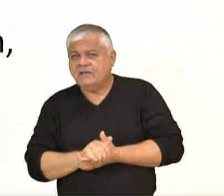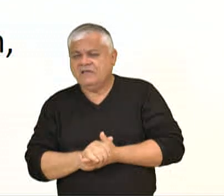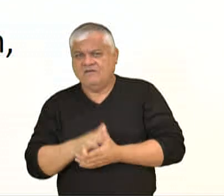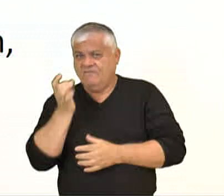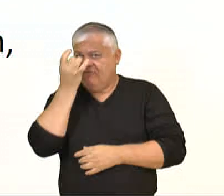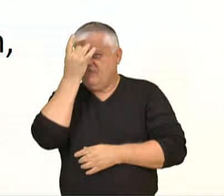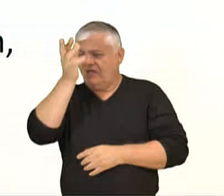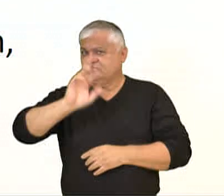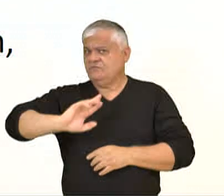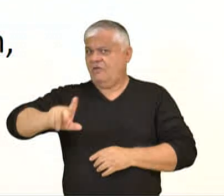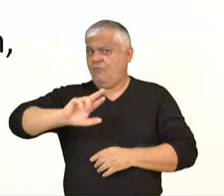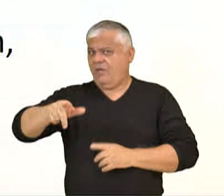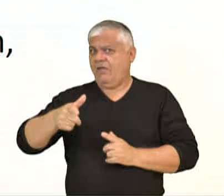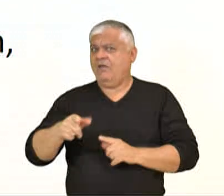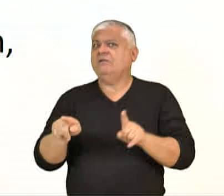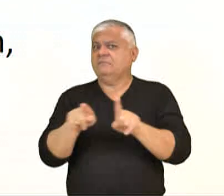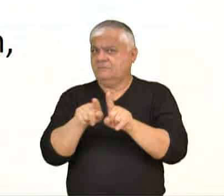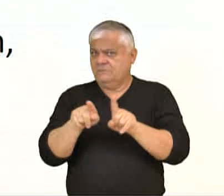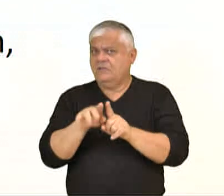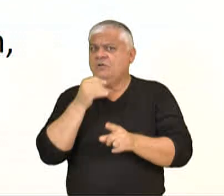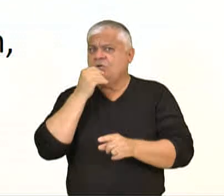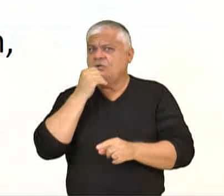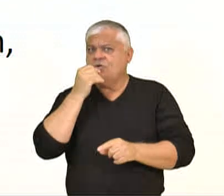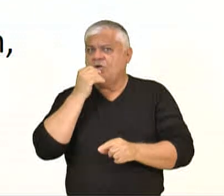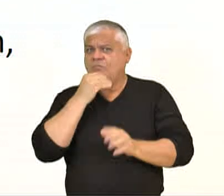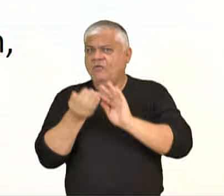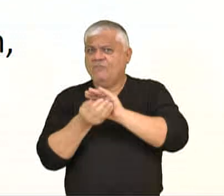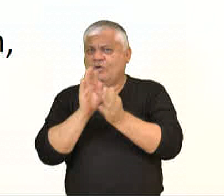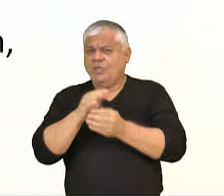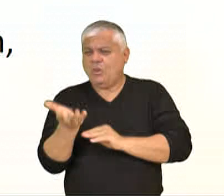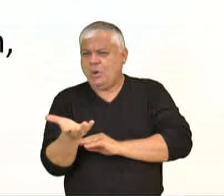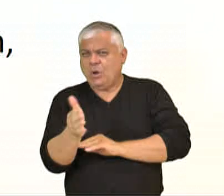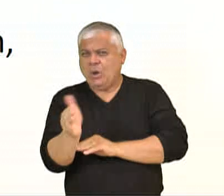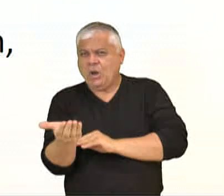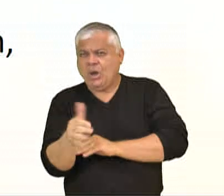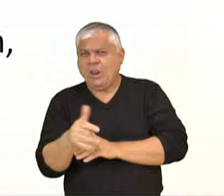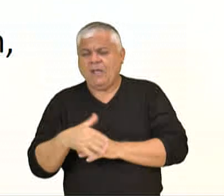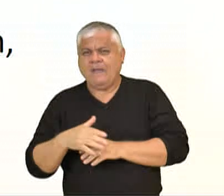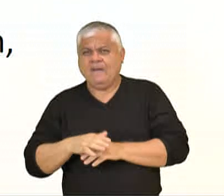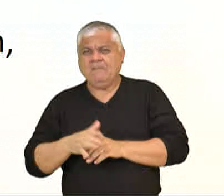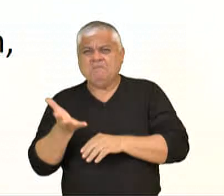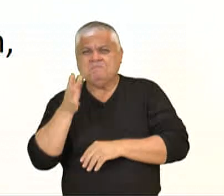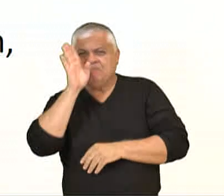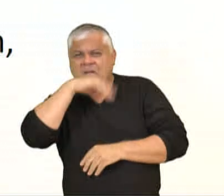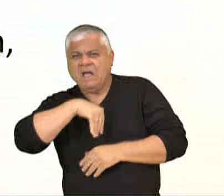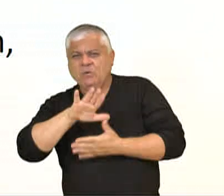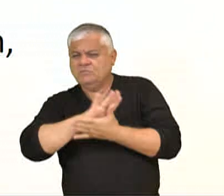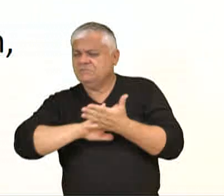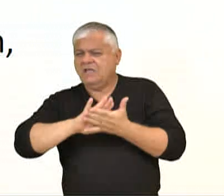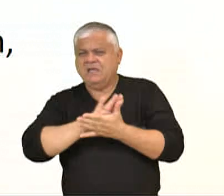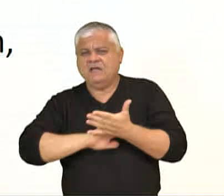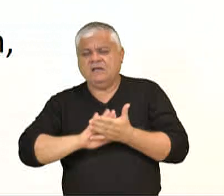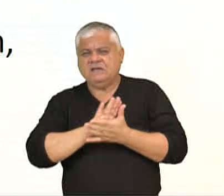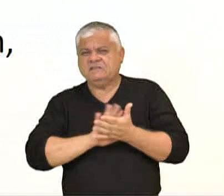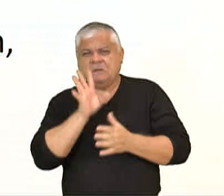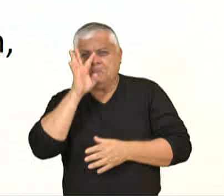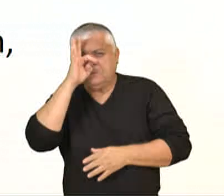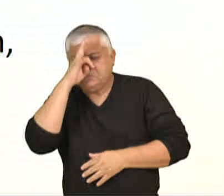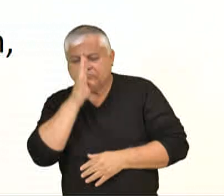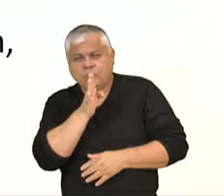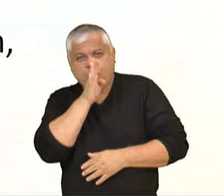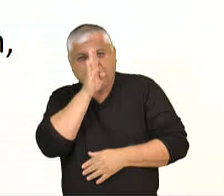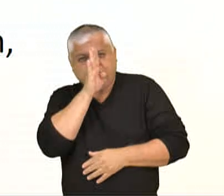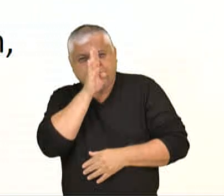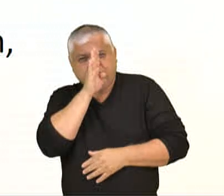tão fácil como refritar almôndegas, sem malícia, com paciência, sem insistência principalmente.